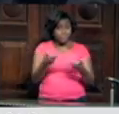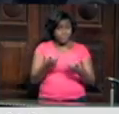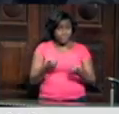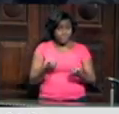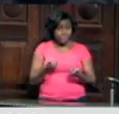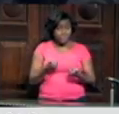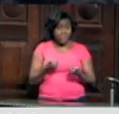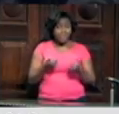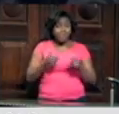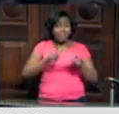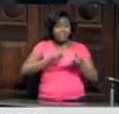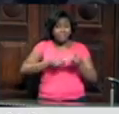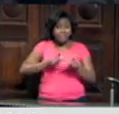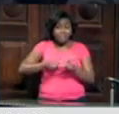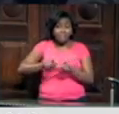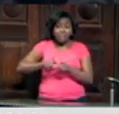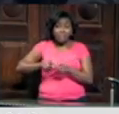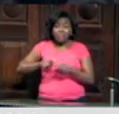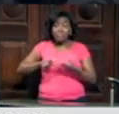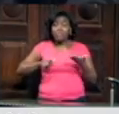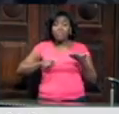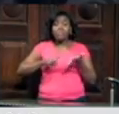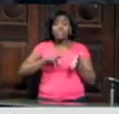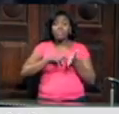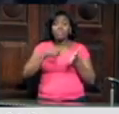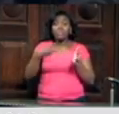E as letras são, obviamente,